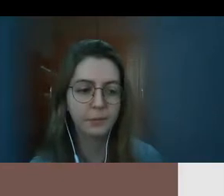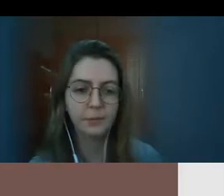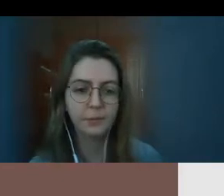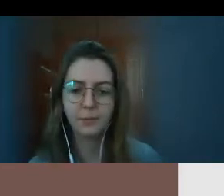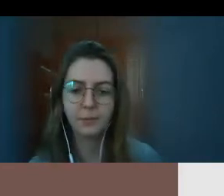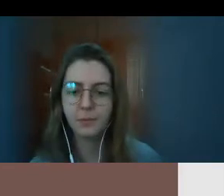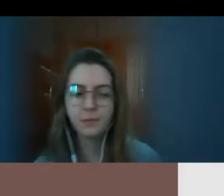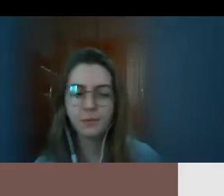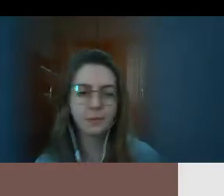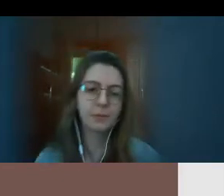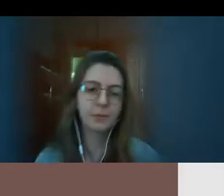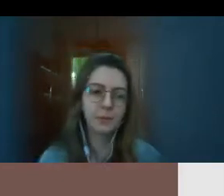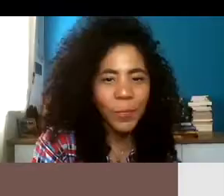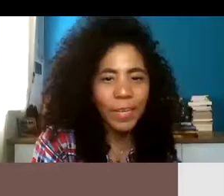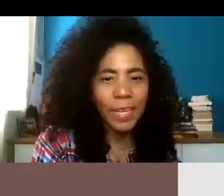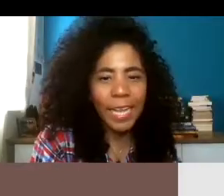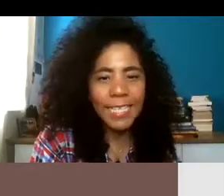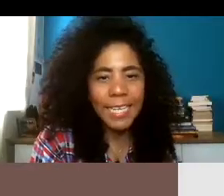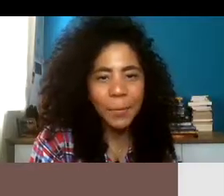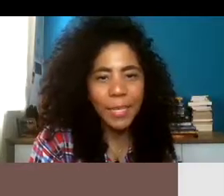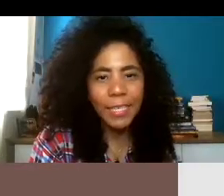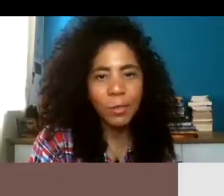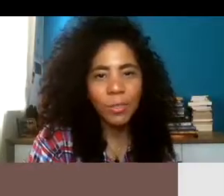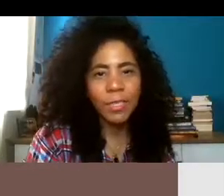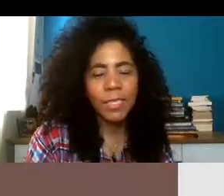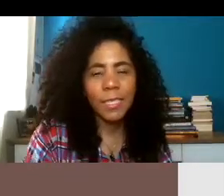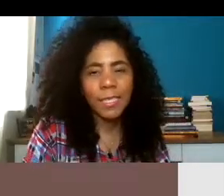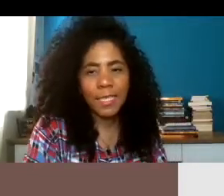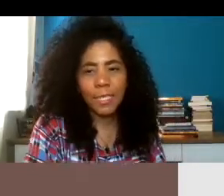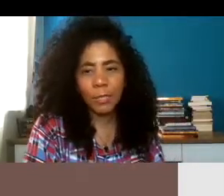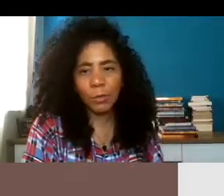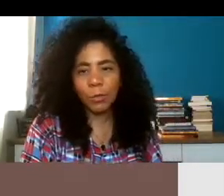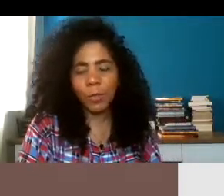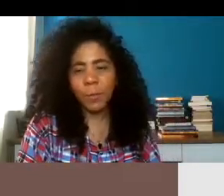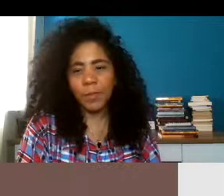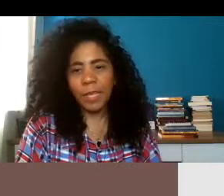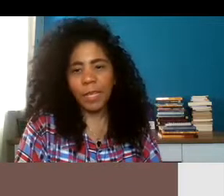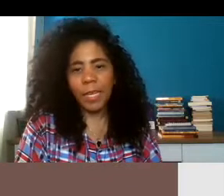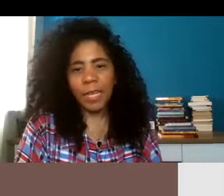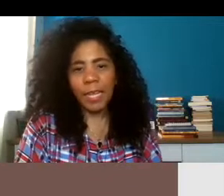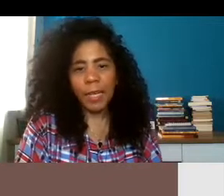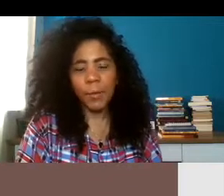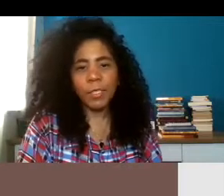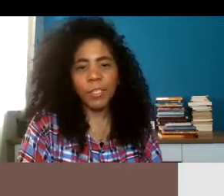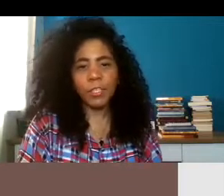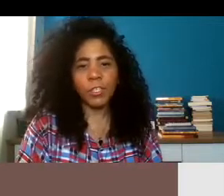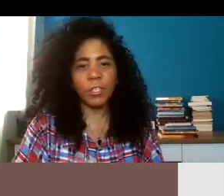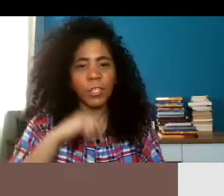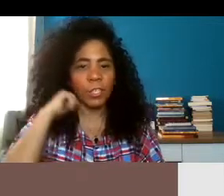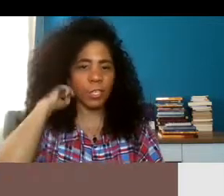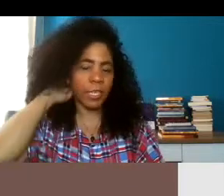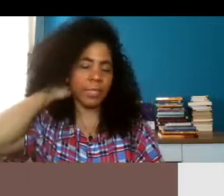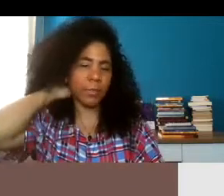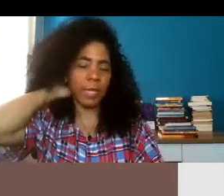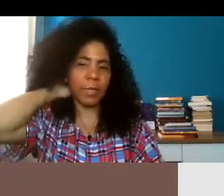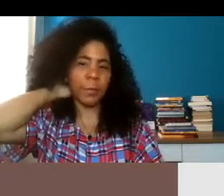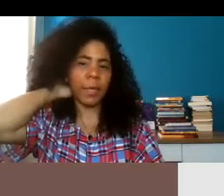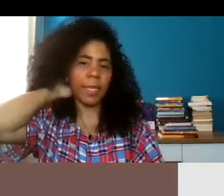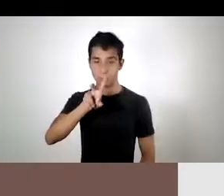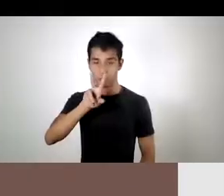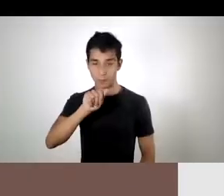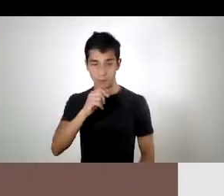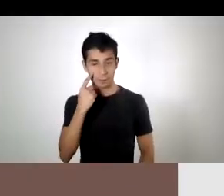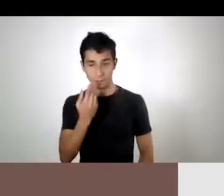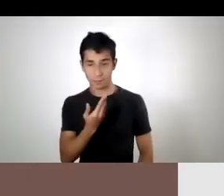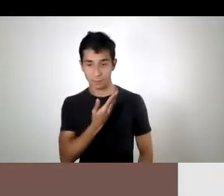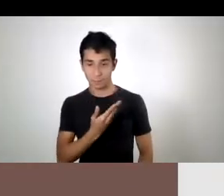legal. Muito bom. Essa é a Maíra Rodrigues da Silva. É importante a gente ressaltar também